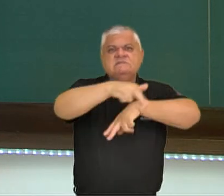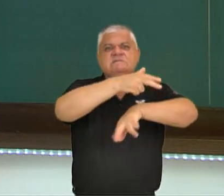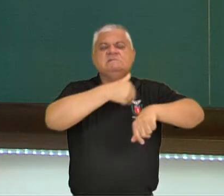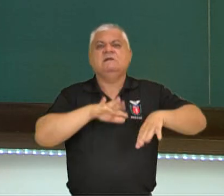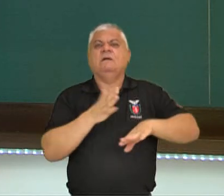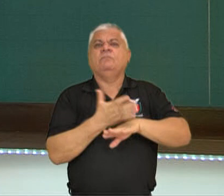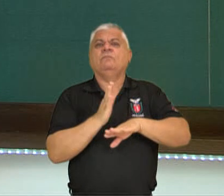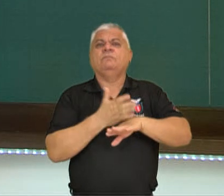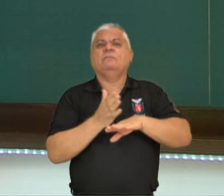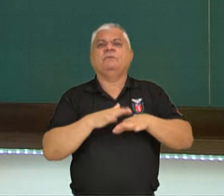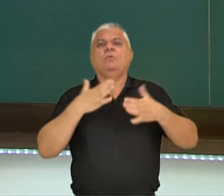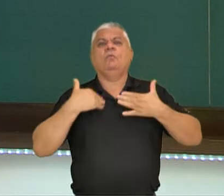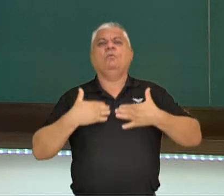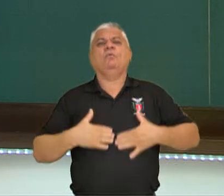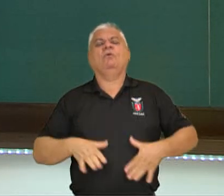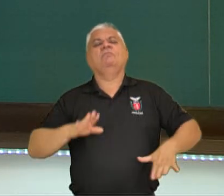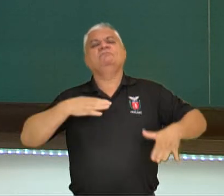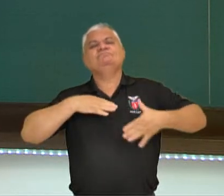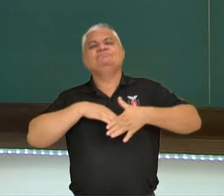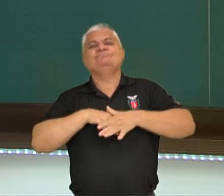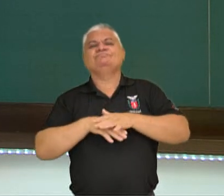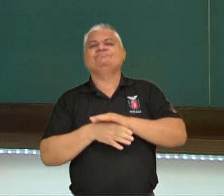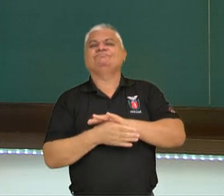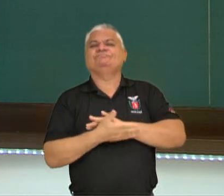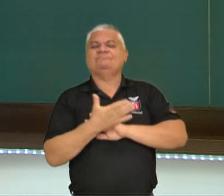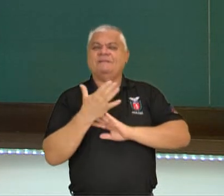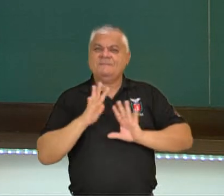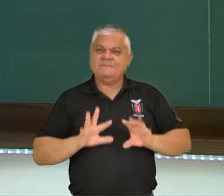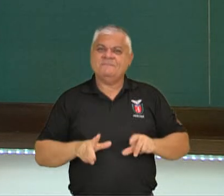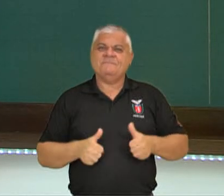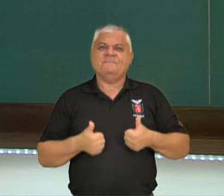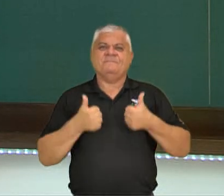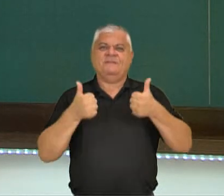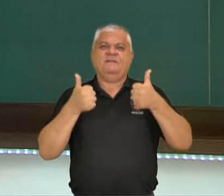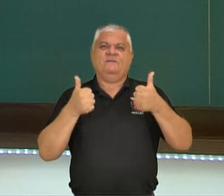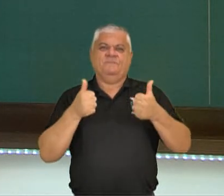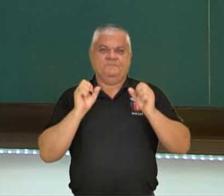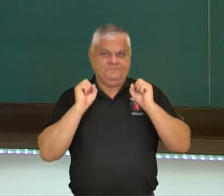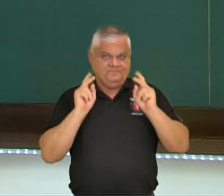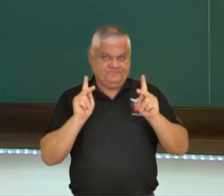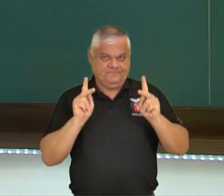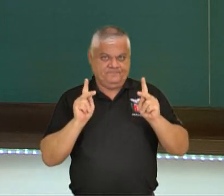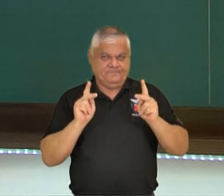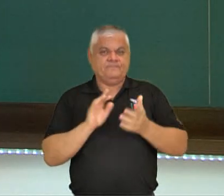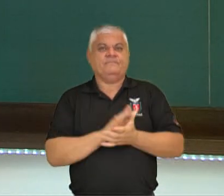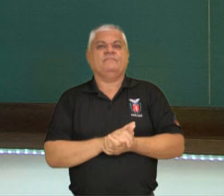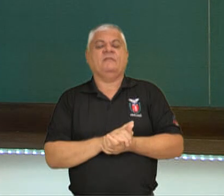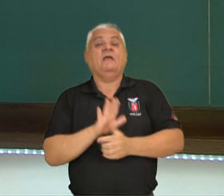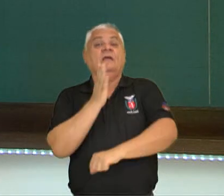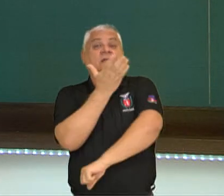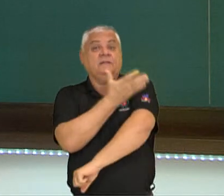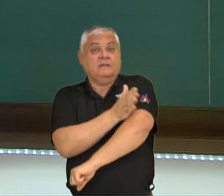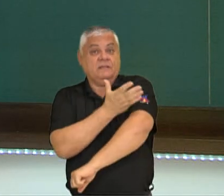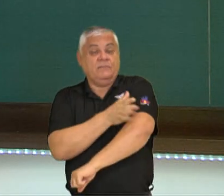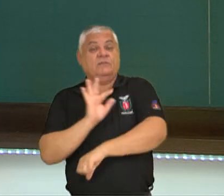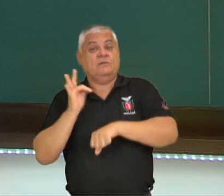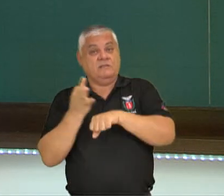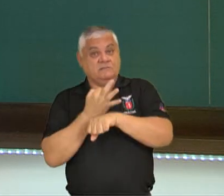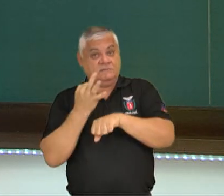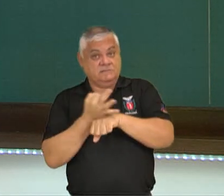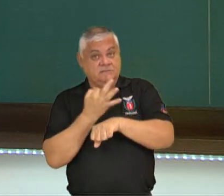vai ver que o teu corpo vai começar a responder melhor a esses exercícios, tá? O treinamento de